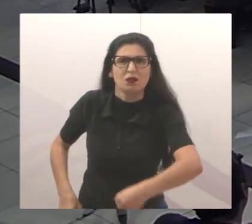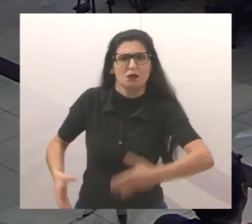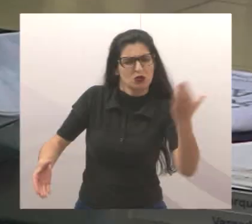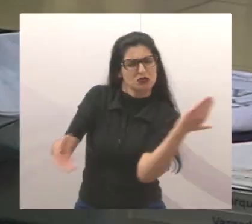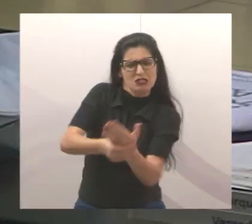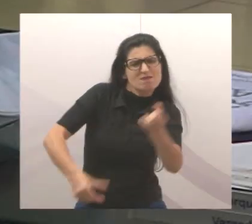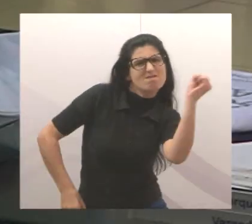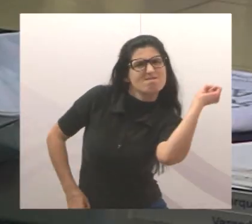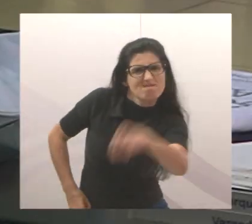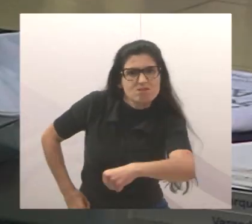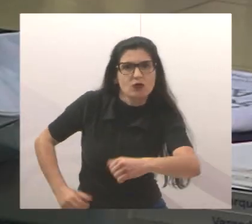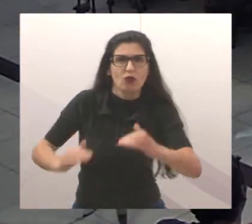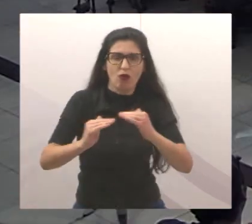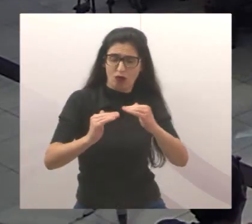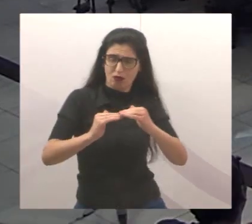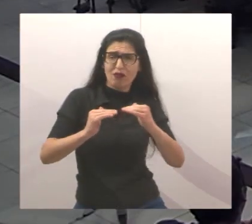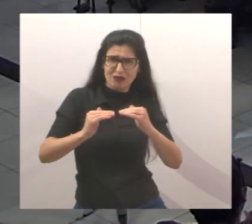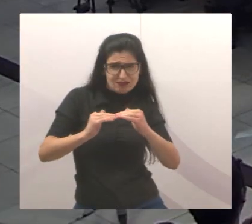Por favor.